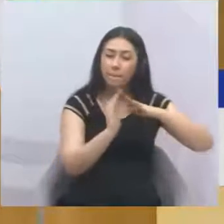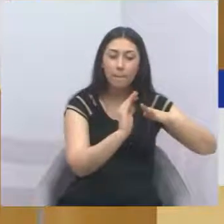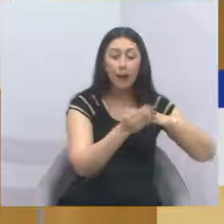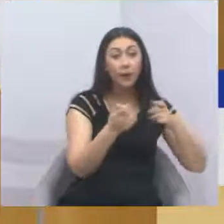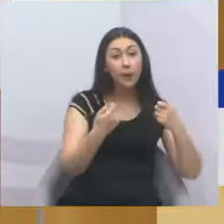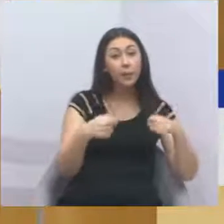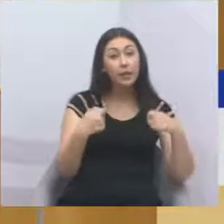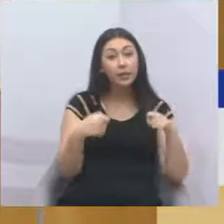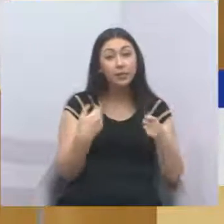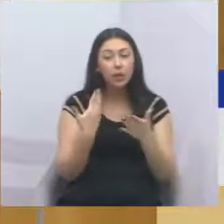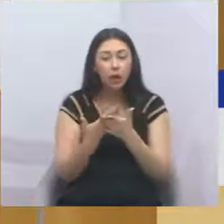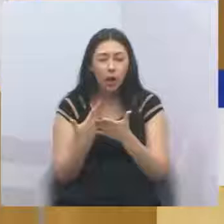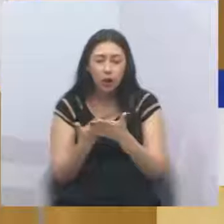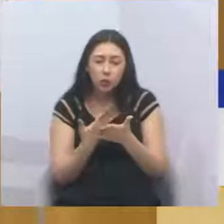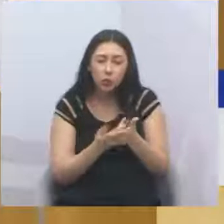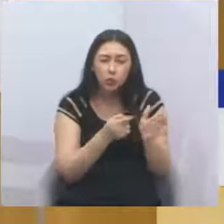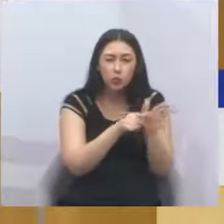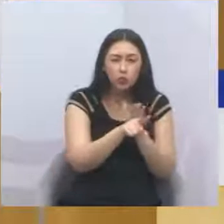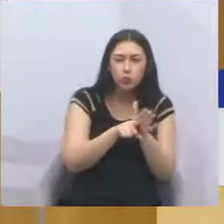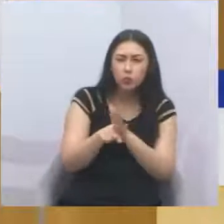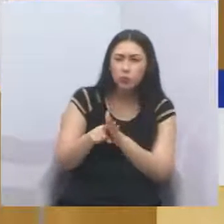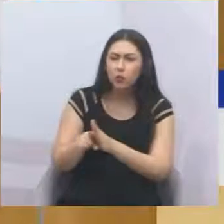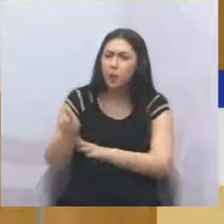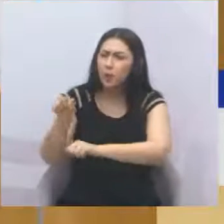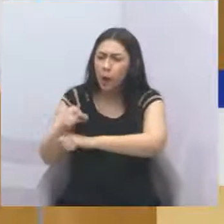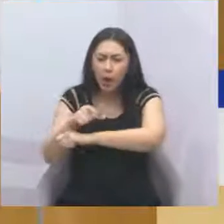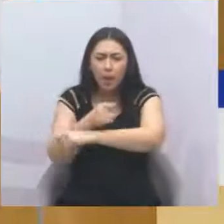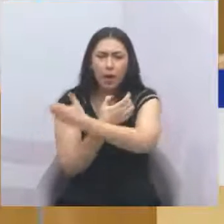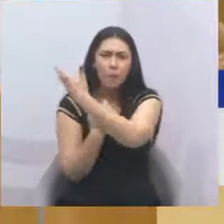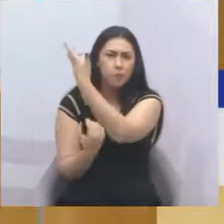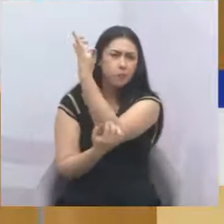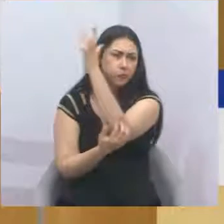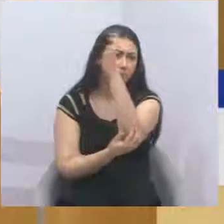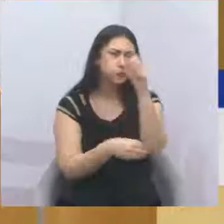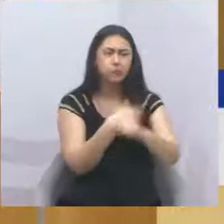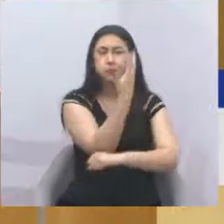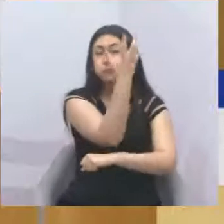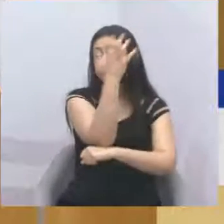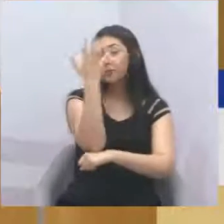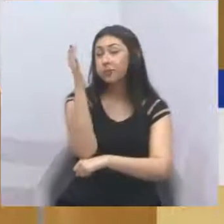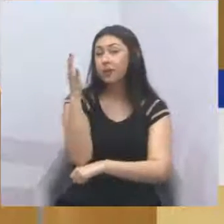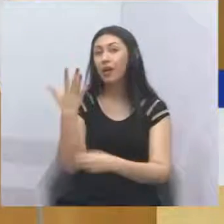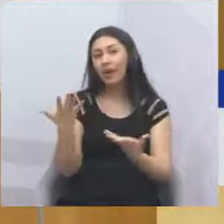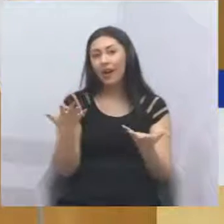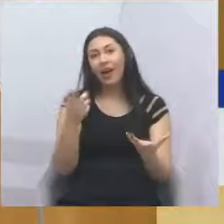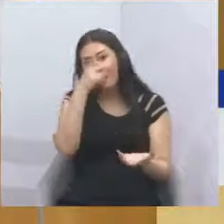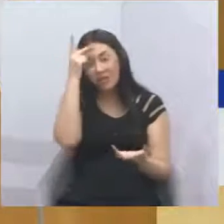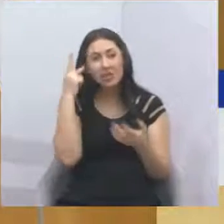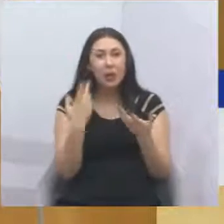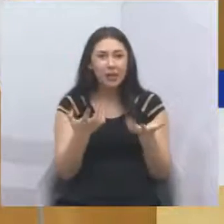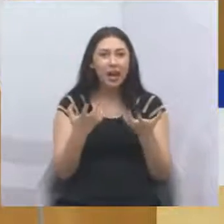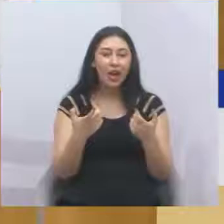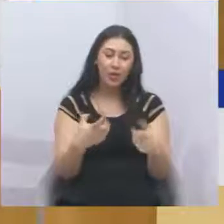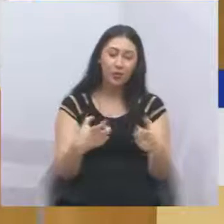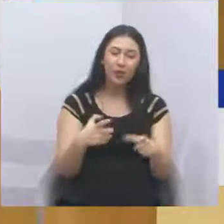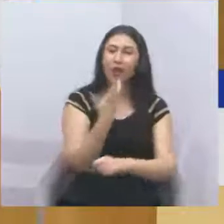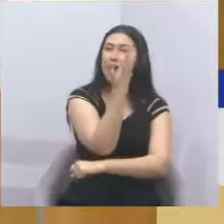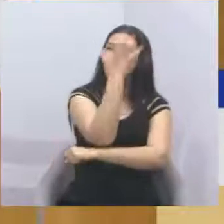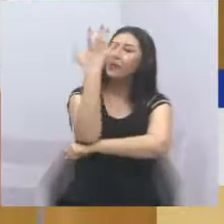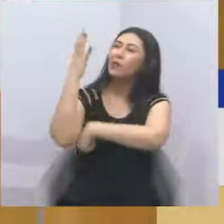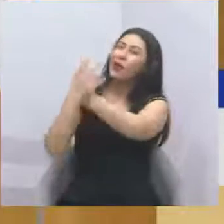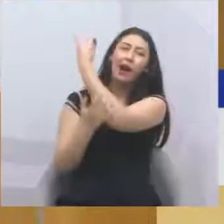é preciso que tenha mais áreas verdes, e isso atrai inclusive compradores. Quem não quer comprar um imóvel